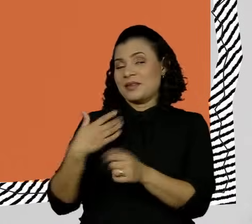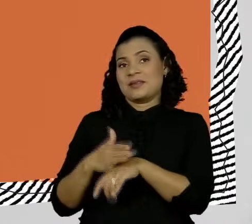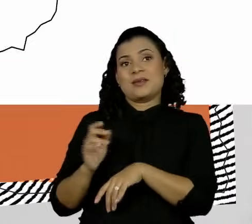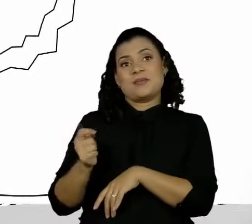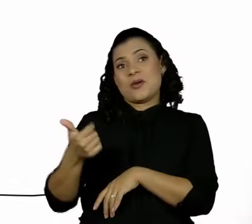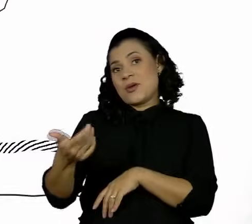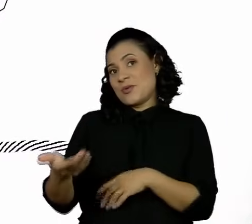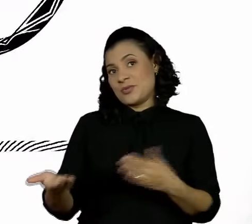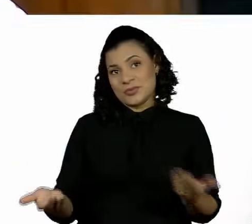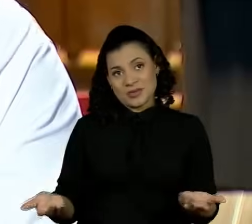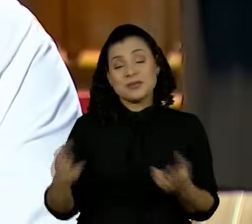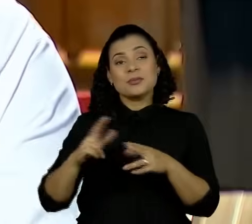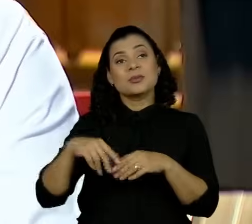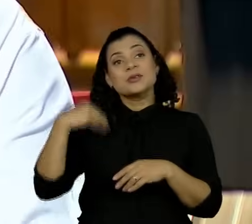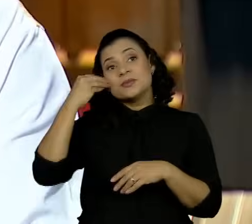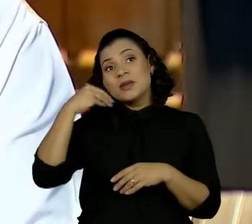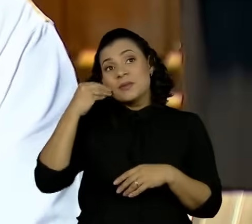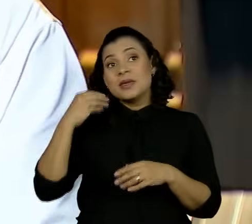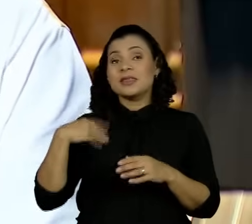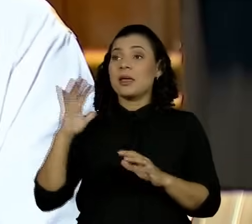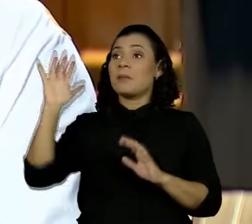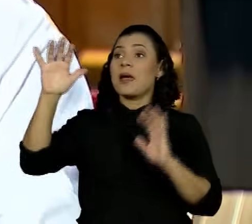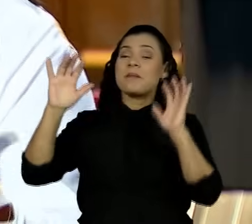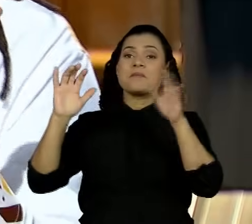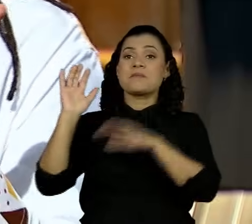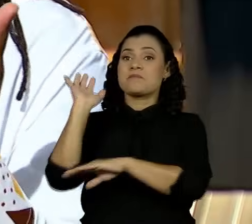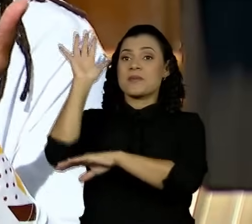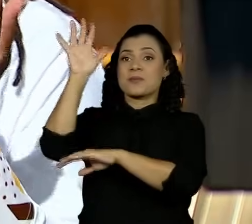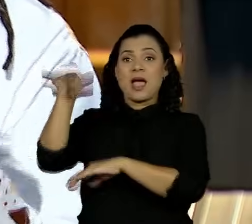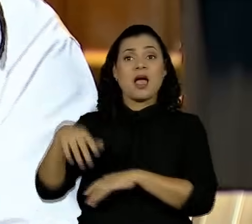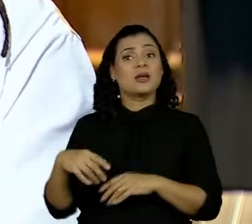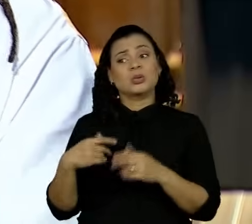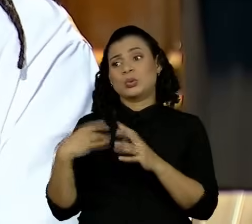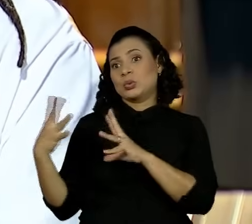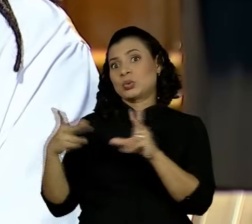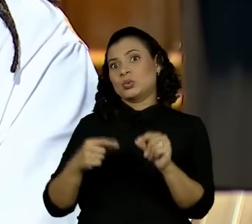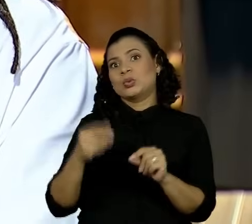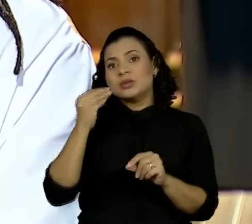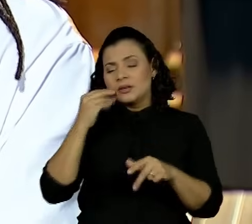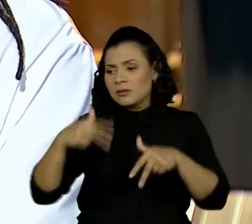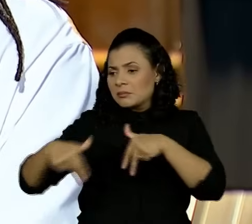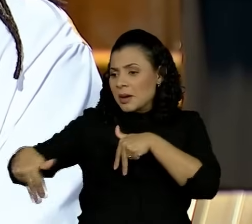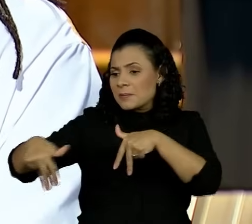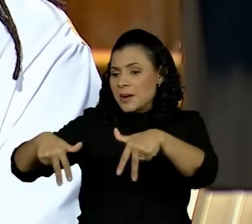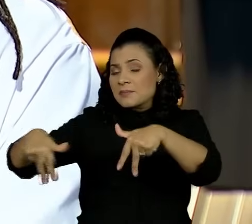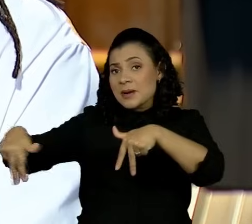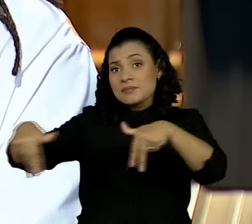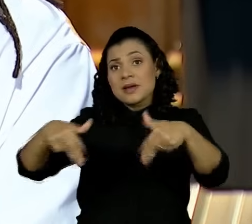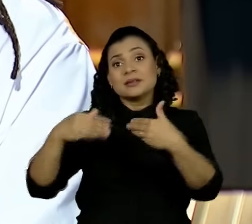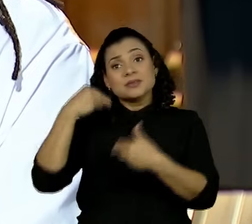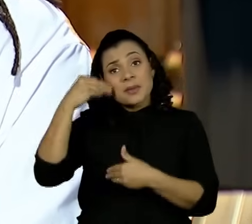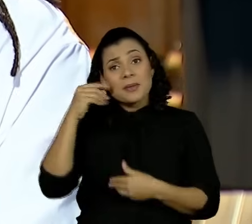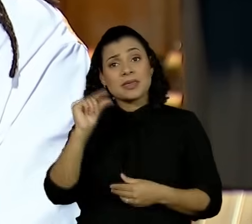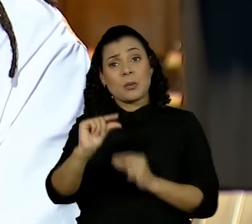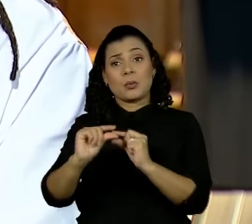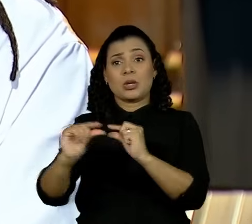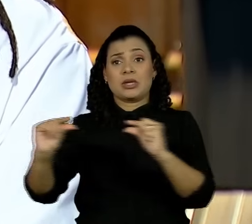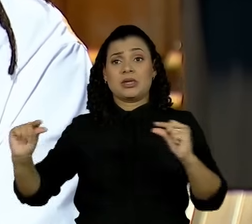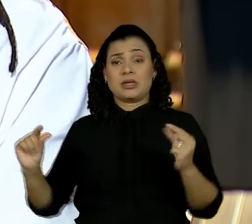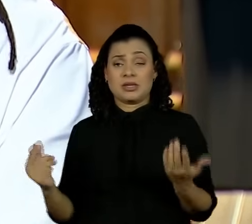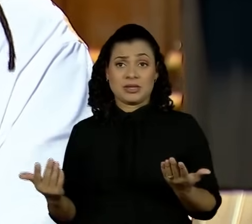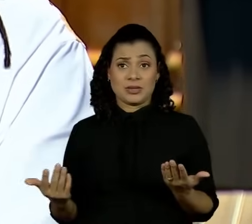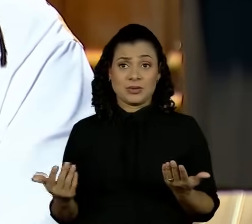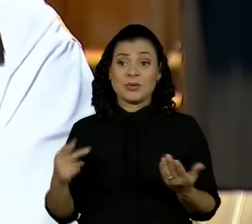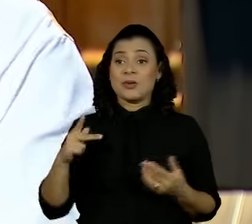Sei. Então eu experimentei todas as posições. E cada posição trouxe um saber. É. Acho que teve isso também, porque o